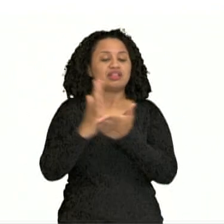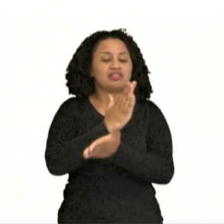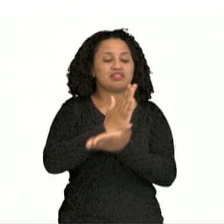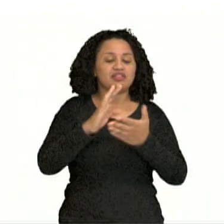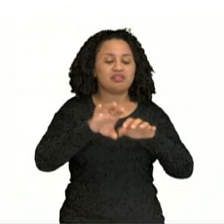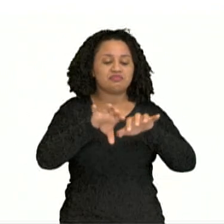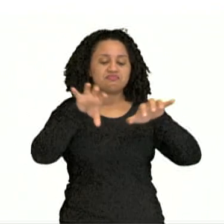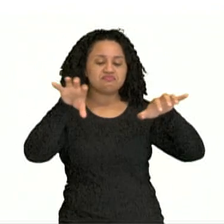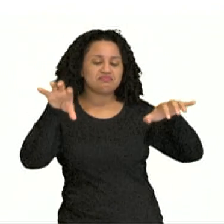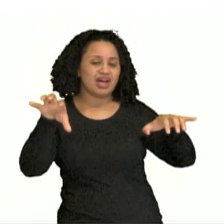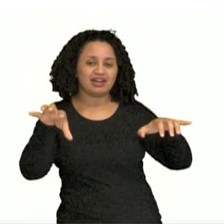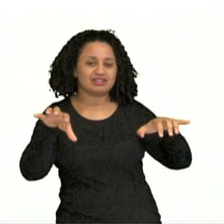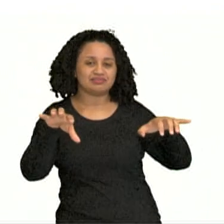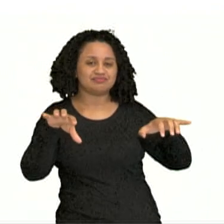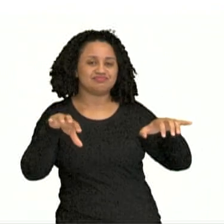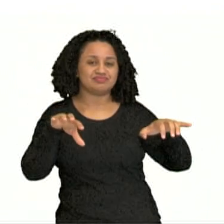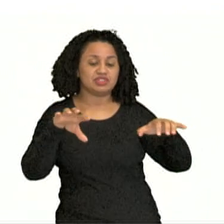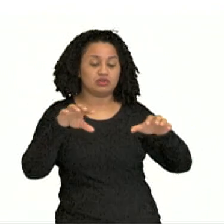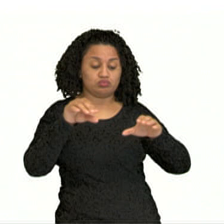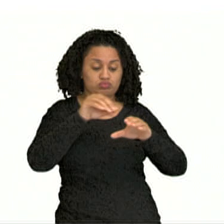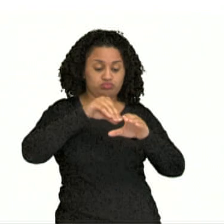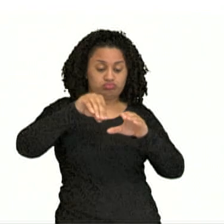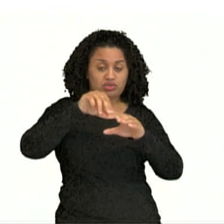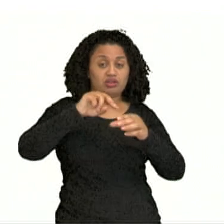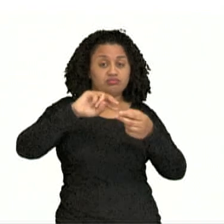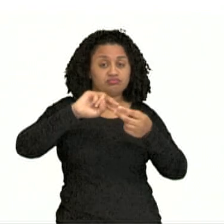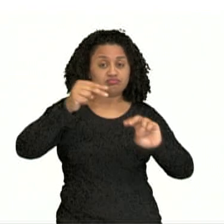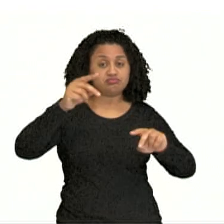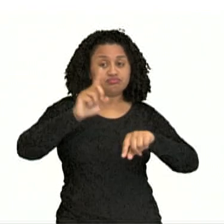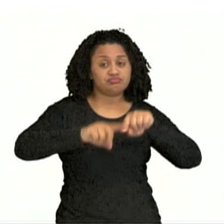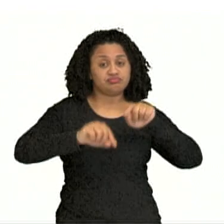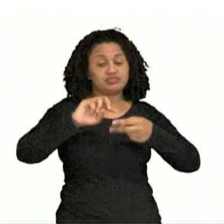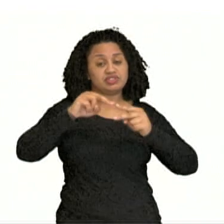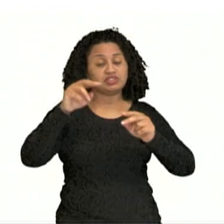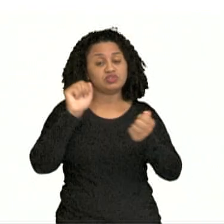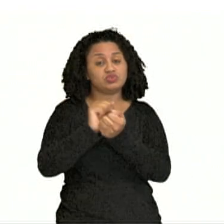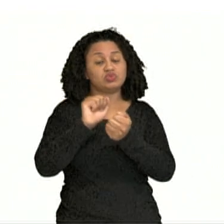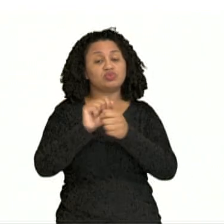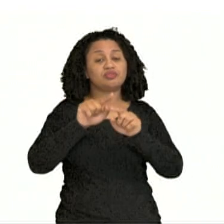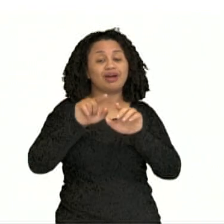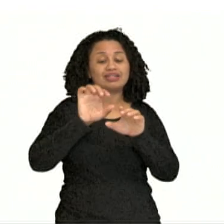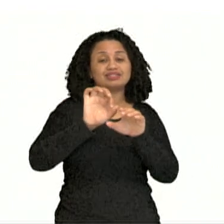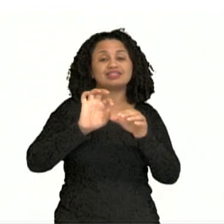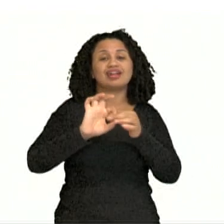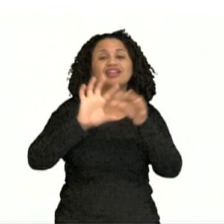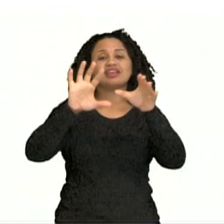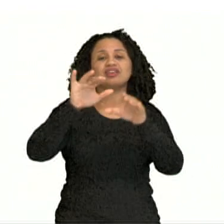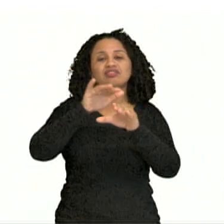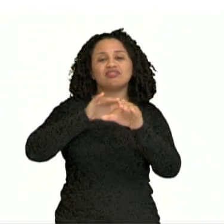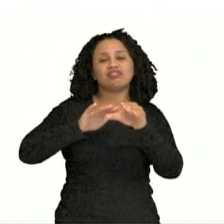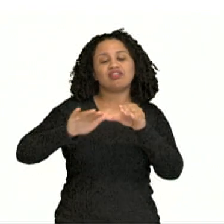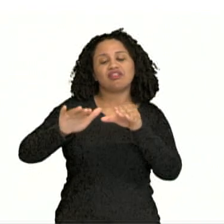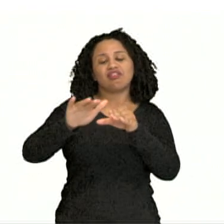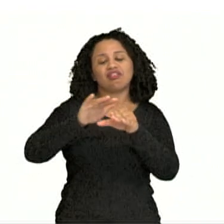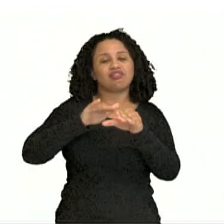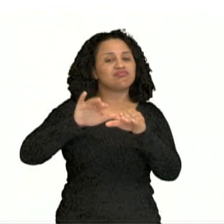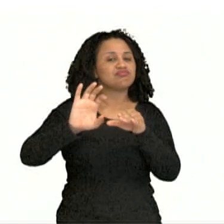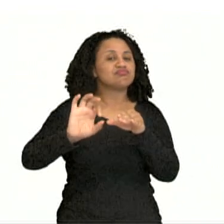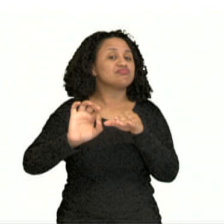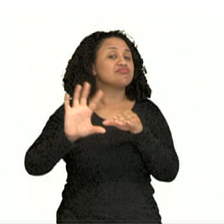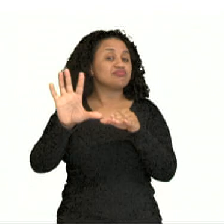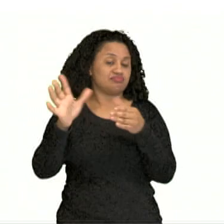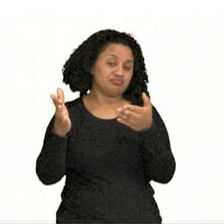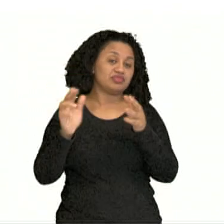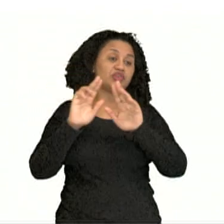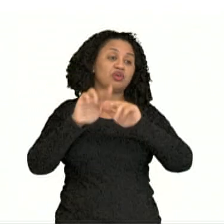separado das demais organelas. Ou seja, ele está junto, está vagando, disperso no citoplasma. Por isso